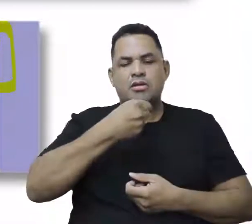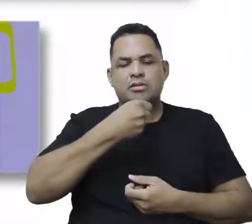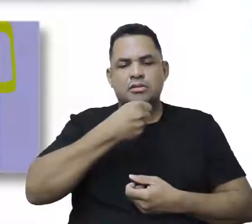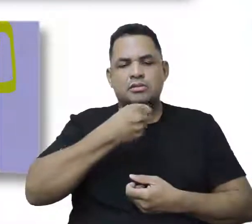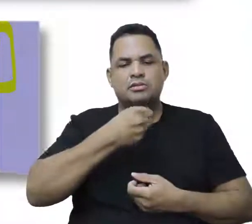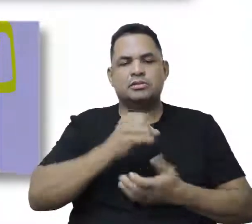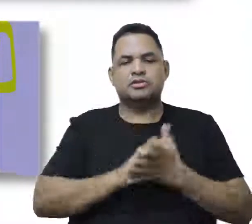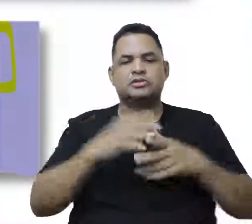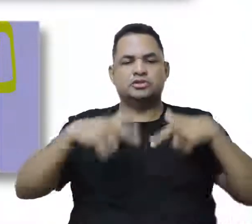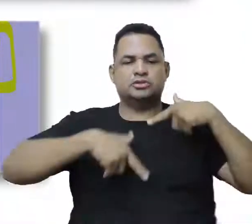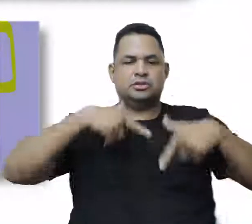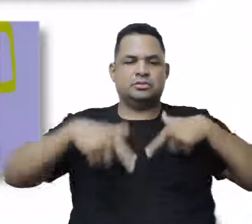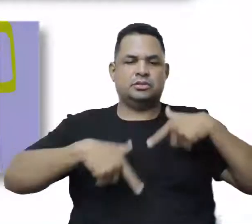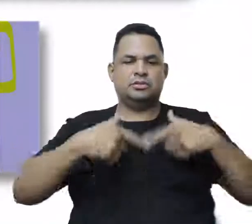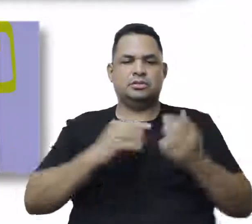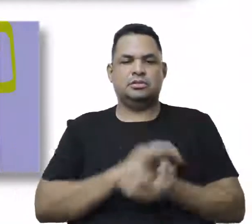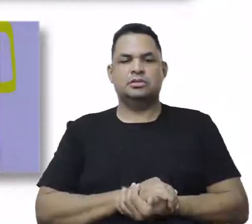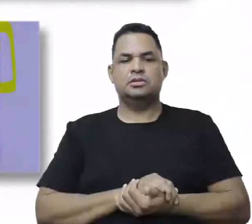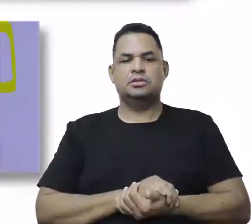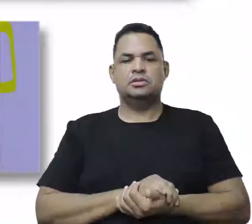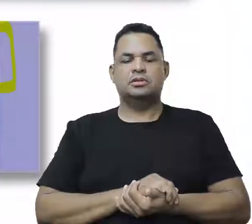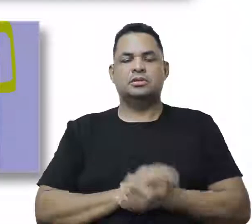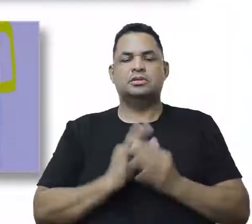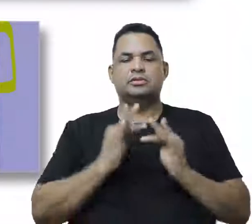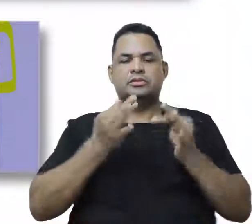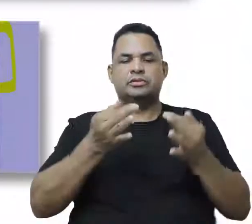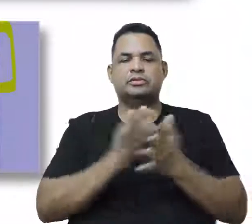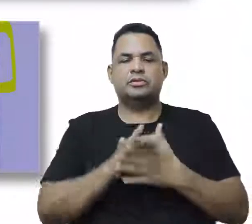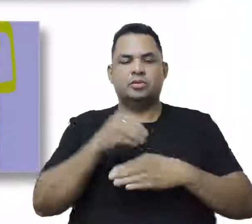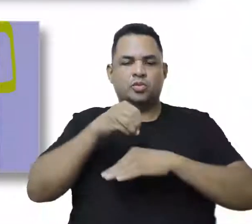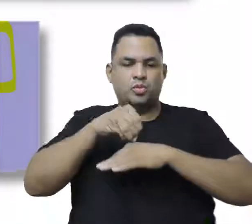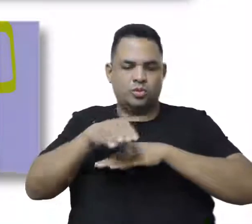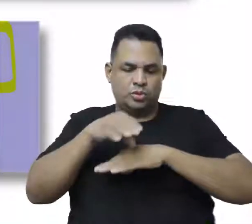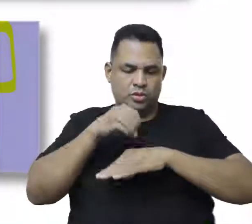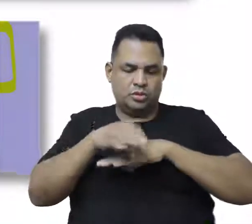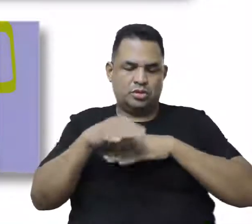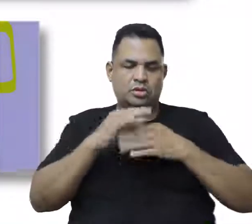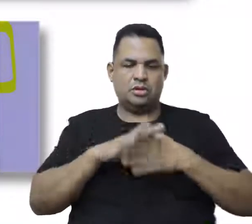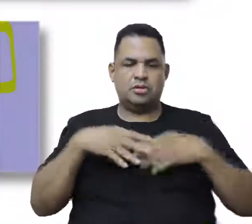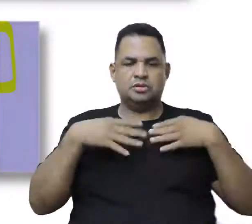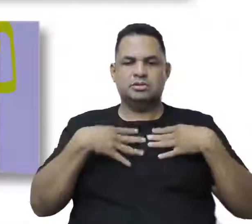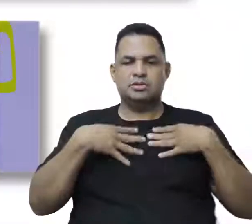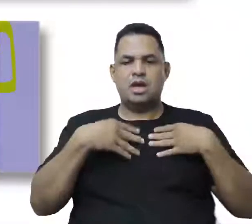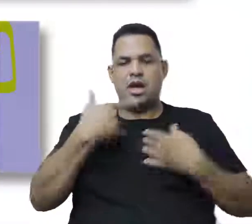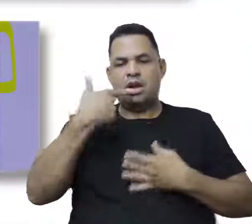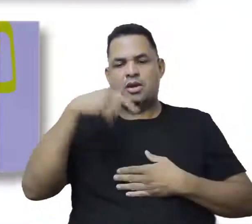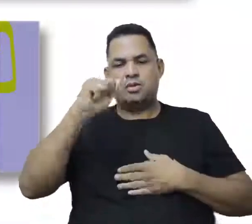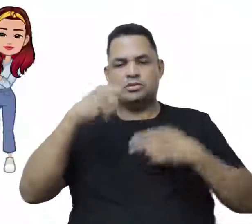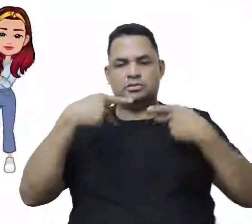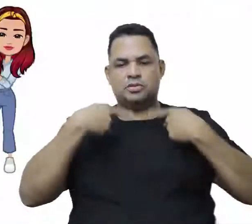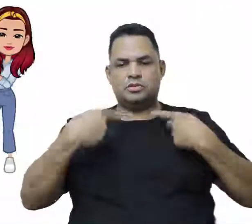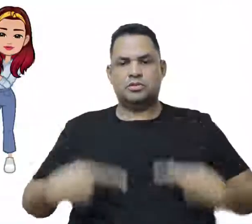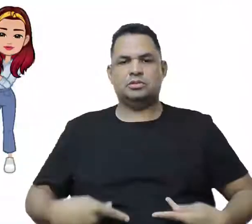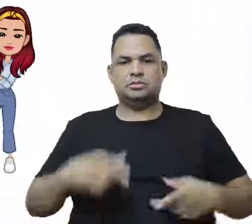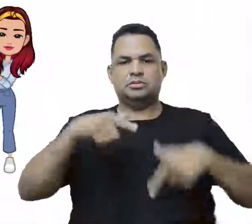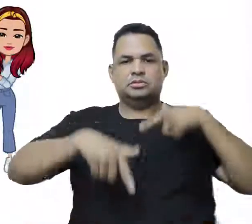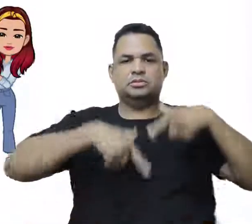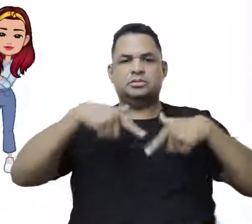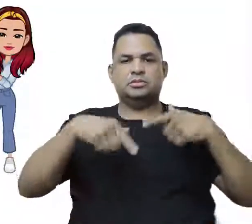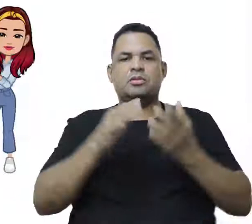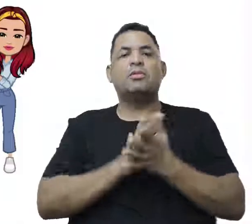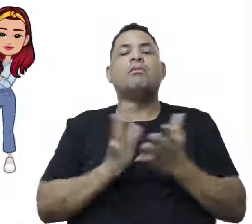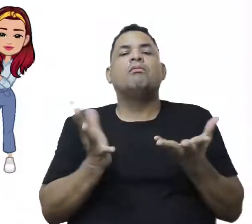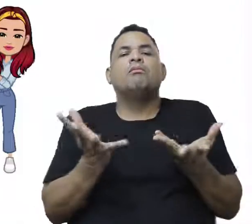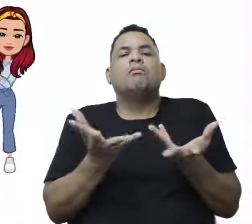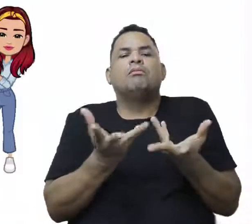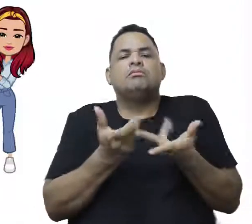interessante. E por último, vamos falar das dicas, né, de linguagem corporal no trabalho. Qual que é a habilidade